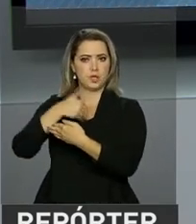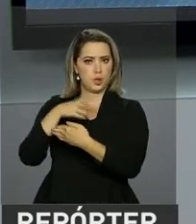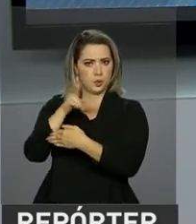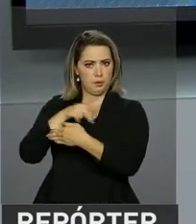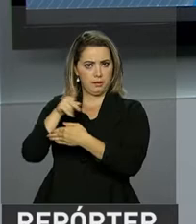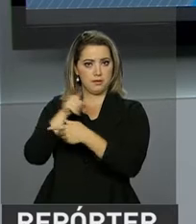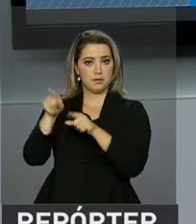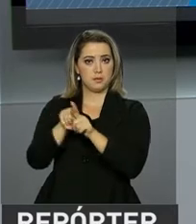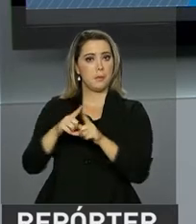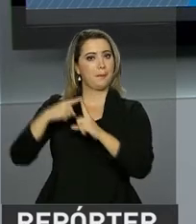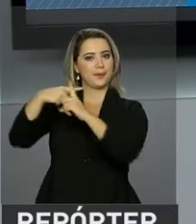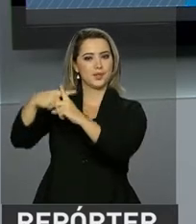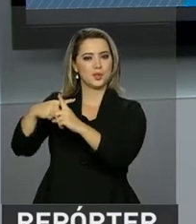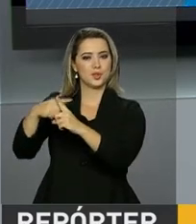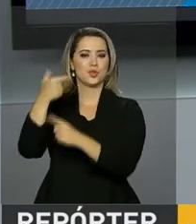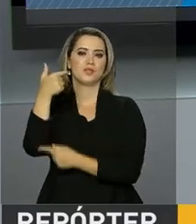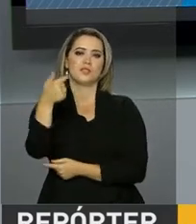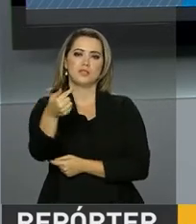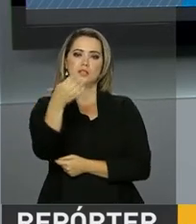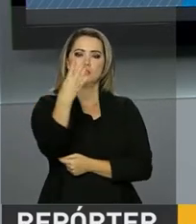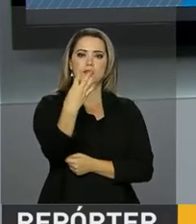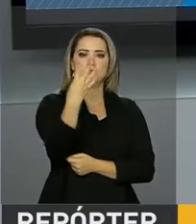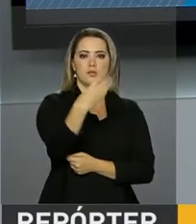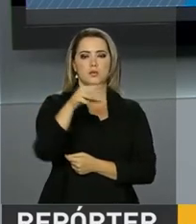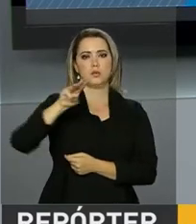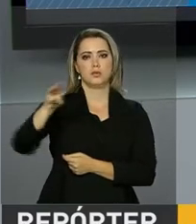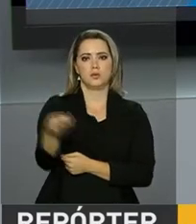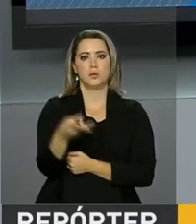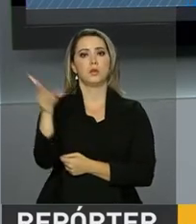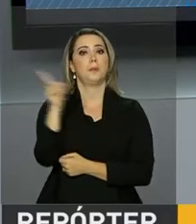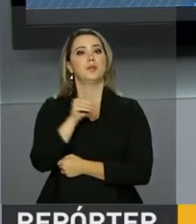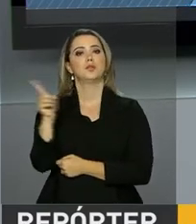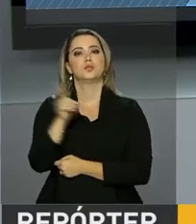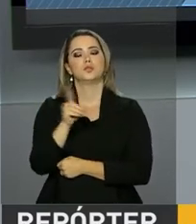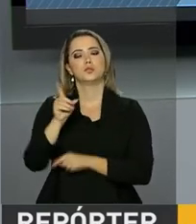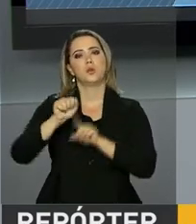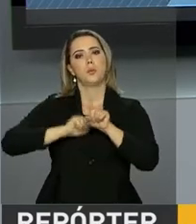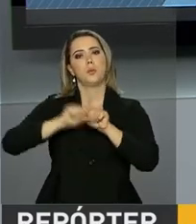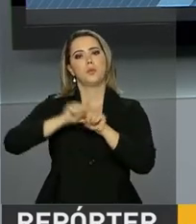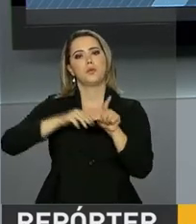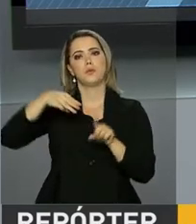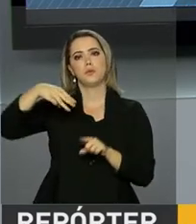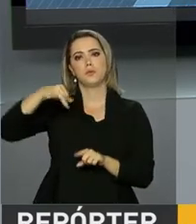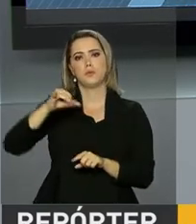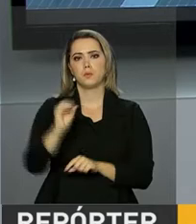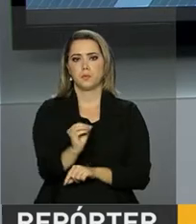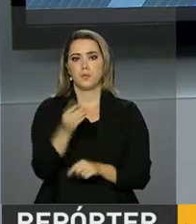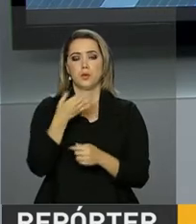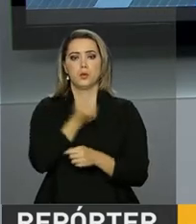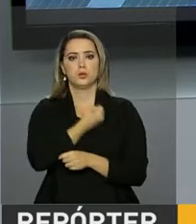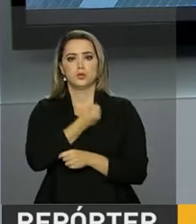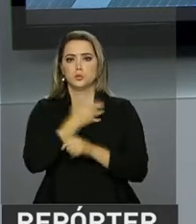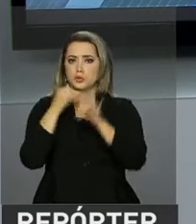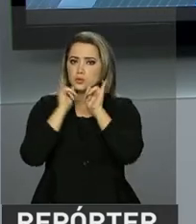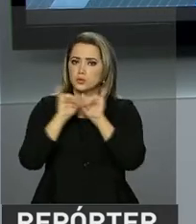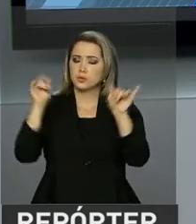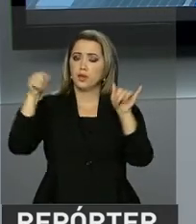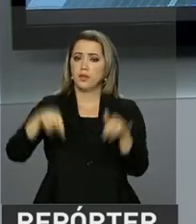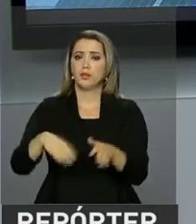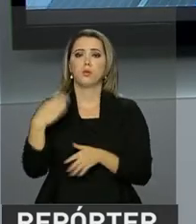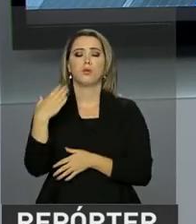positivo em 744 milhões de dólares no mês de maio os números foram divulgados nesta quarta-feira pelo banco